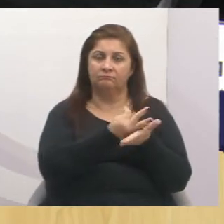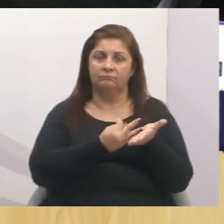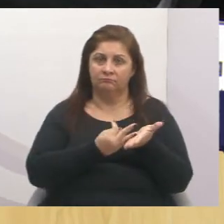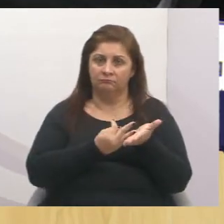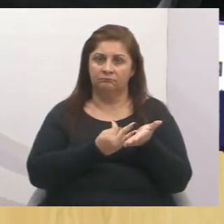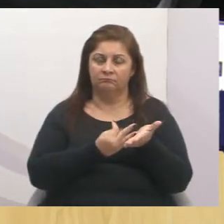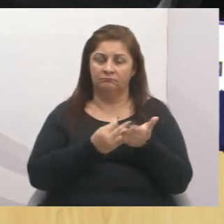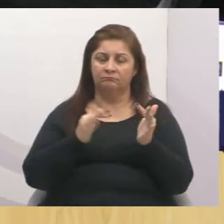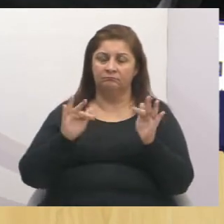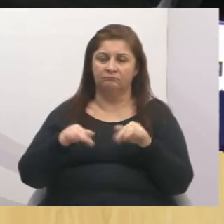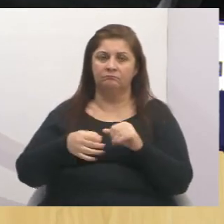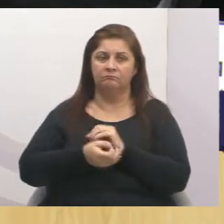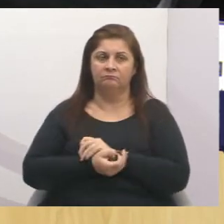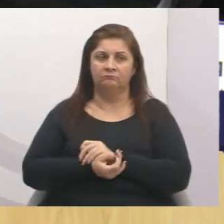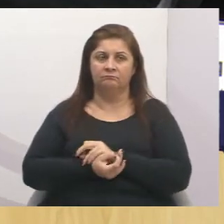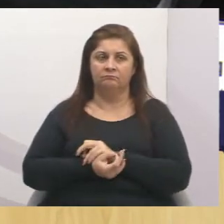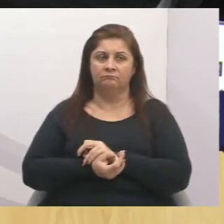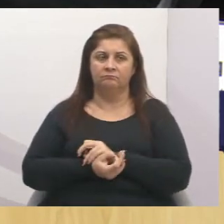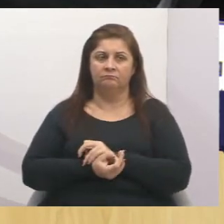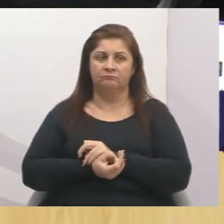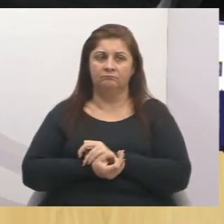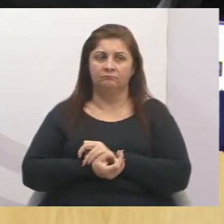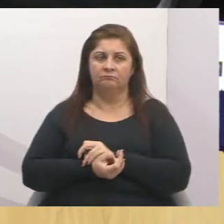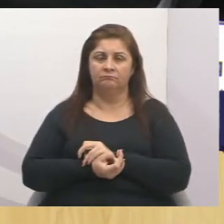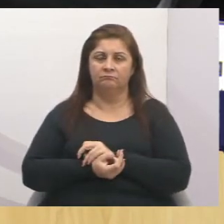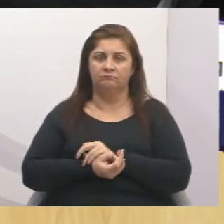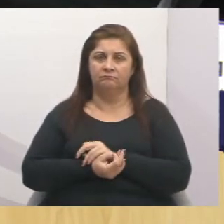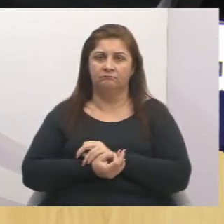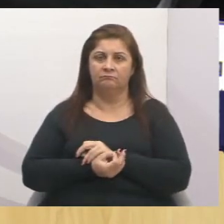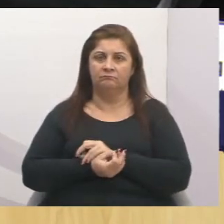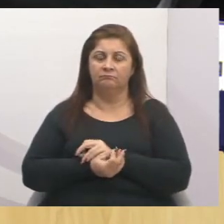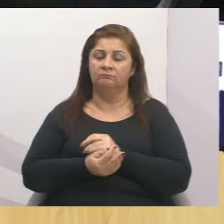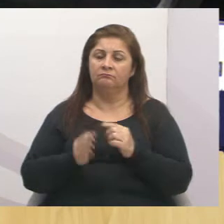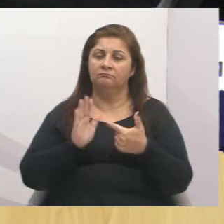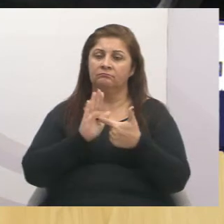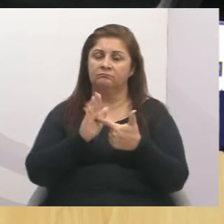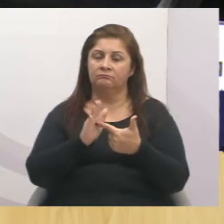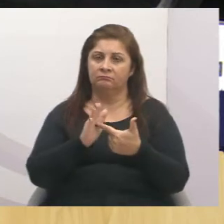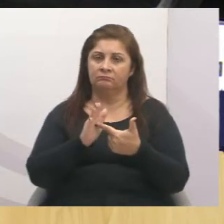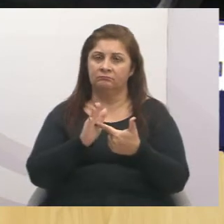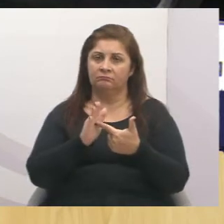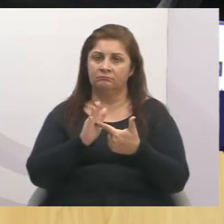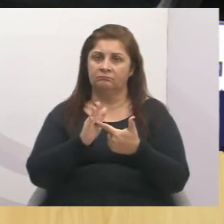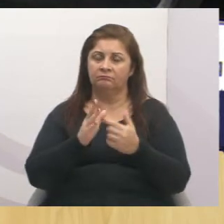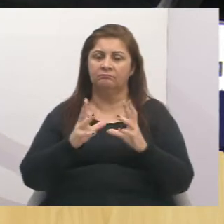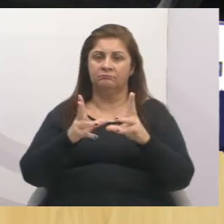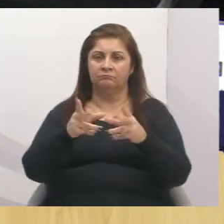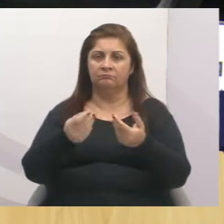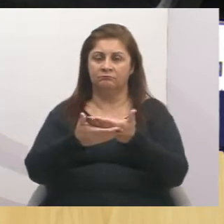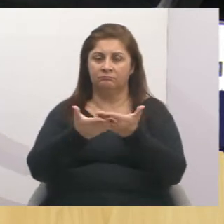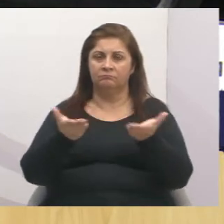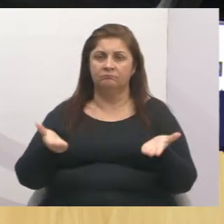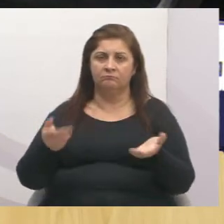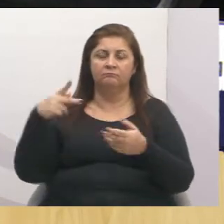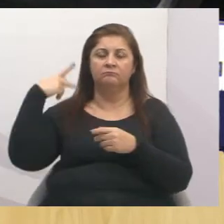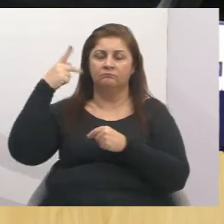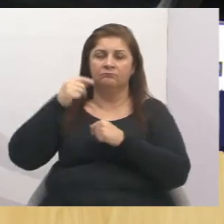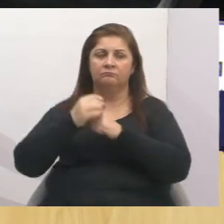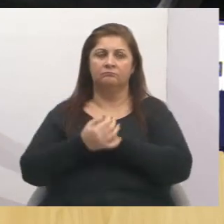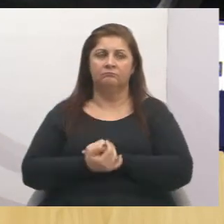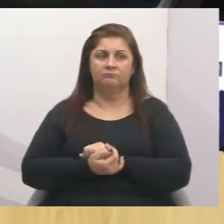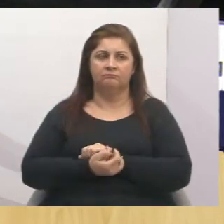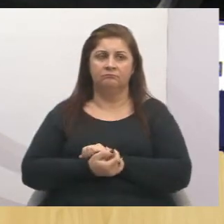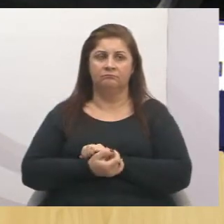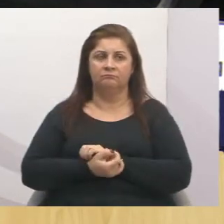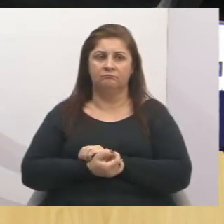projeto e submeter a apreciação hoje também de vocês, para o conhecimento de vocês.